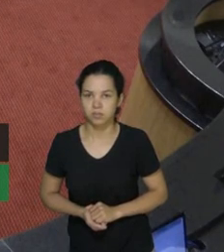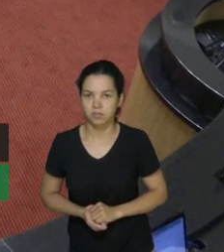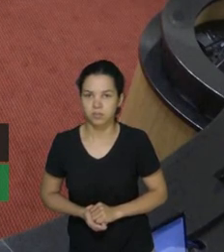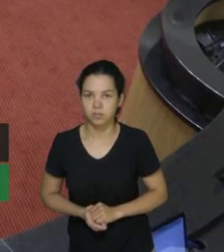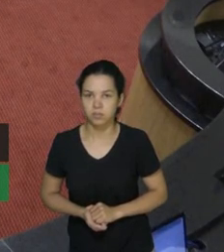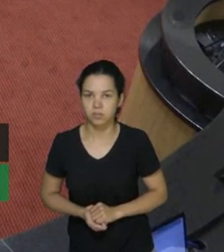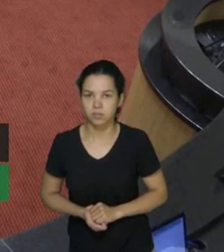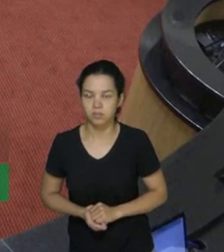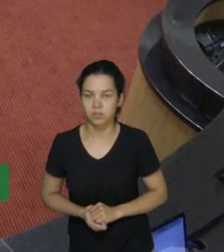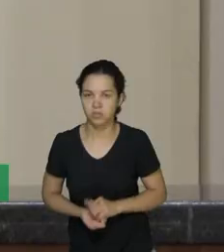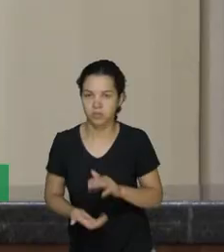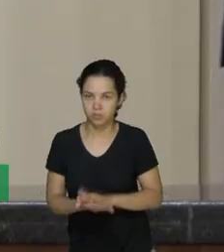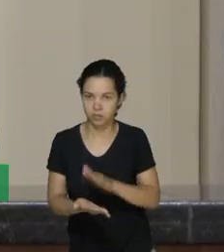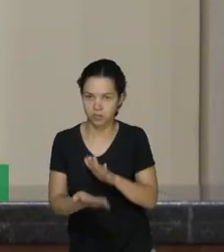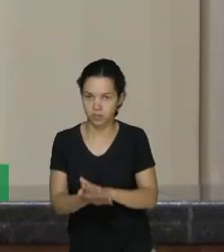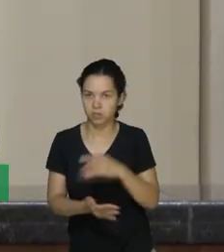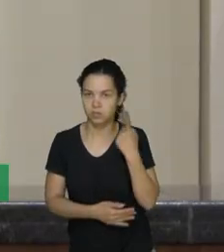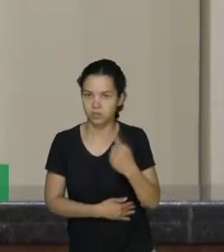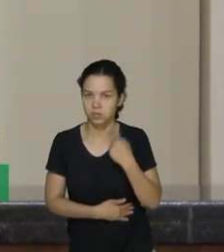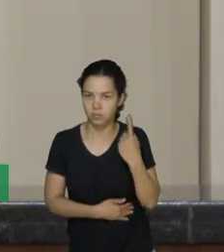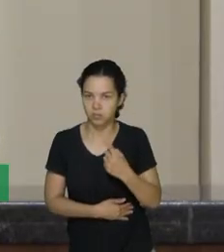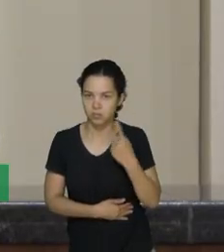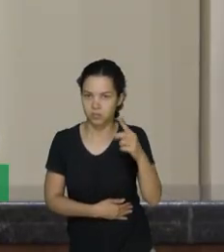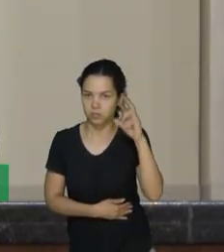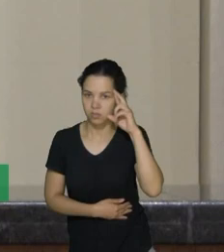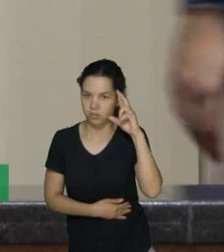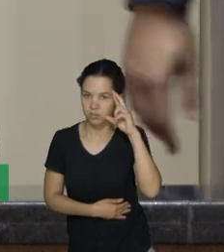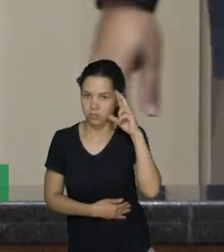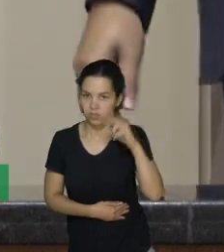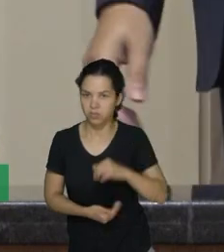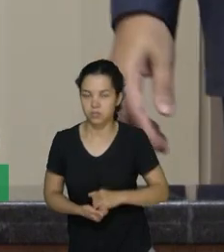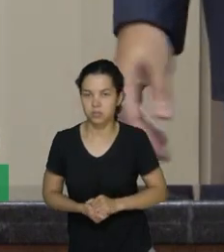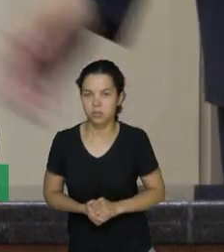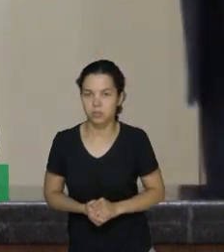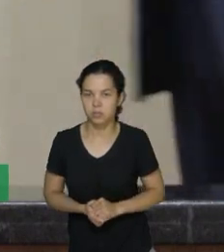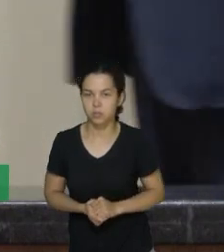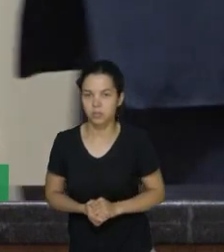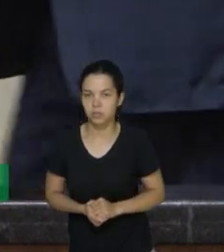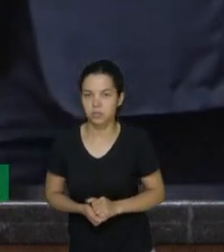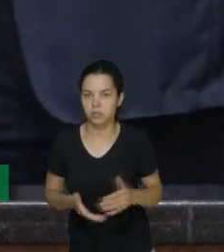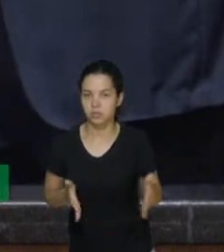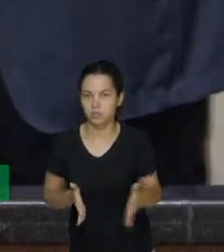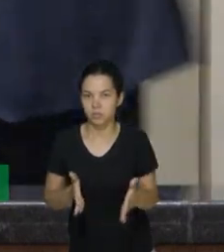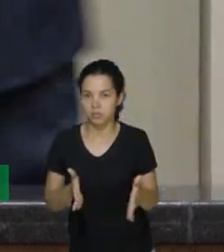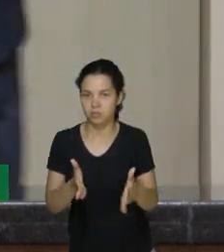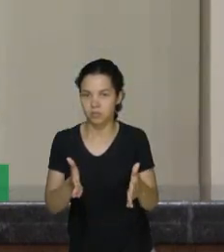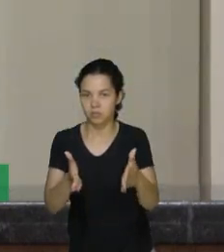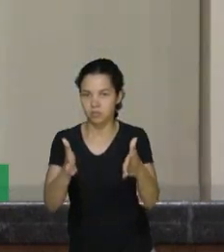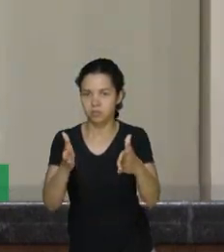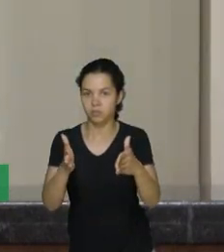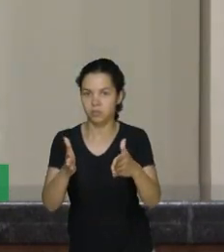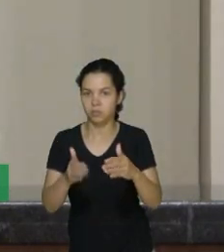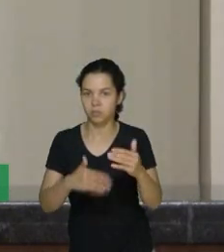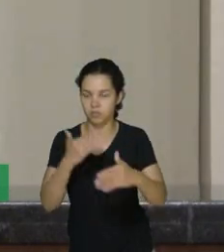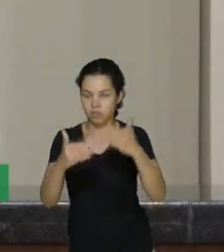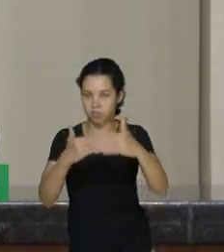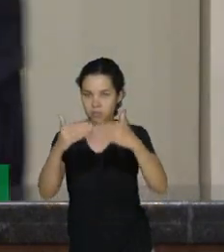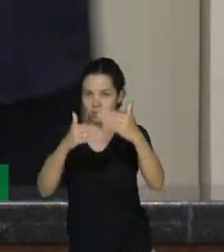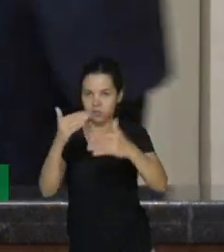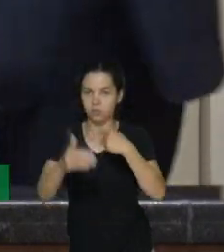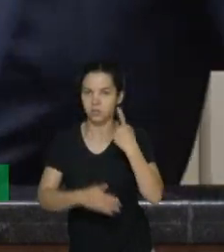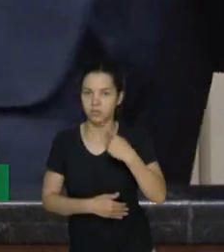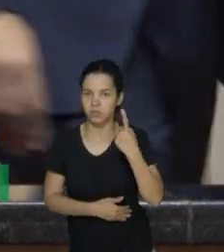Muito bem, parabéns, deputado Ricardo Alba, que o caminho continue sendo de progresso.